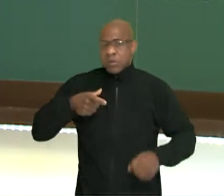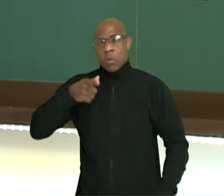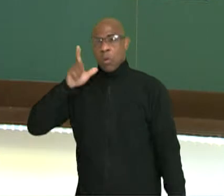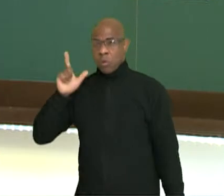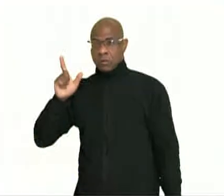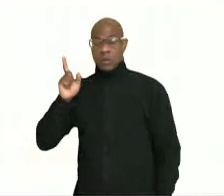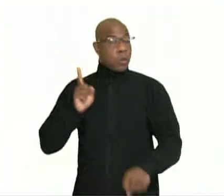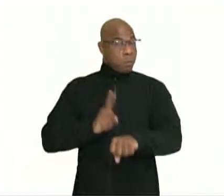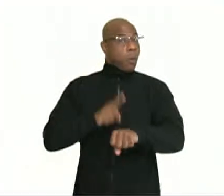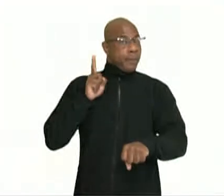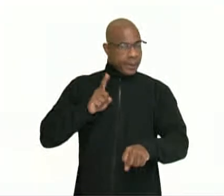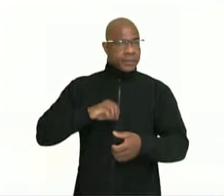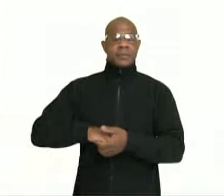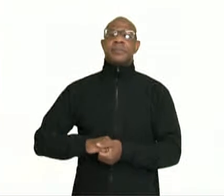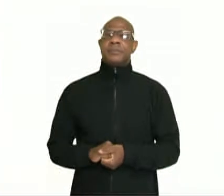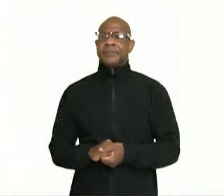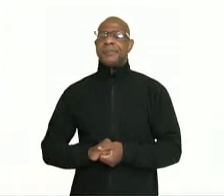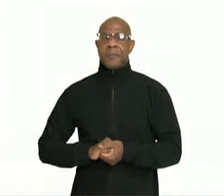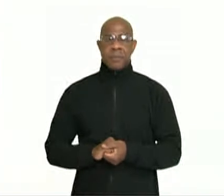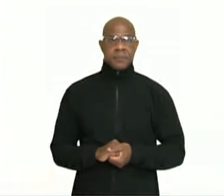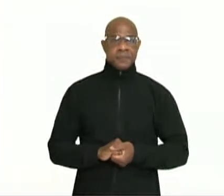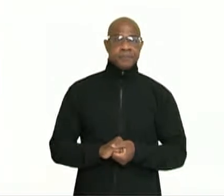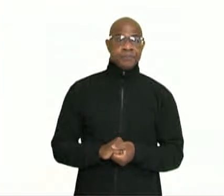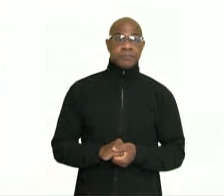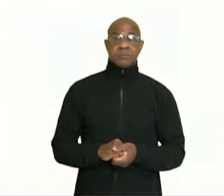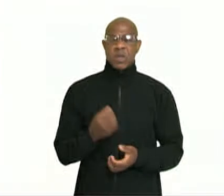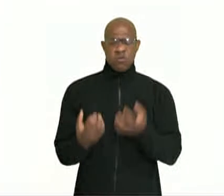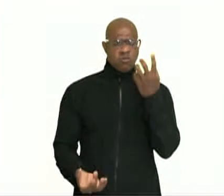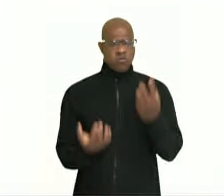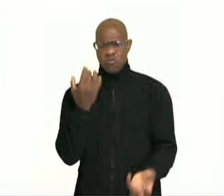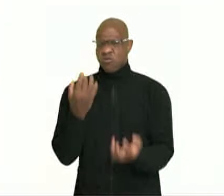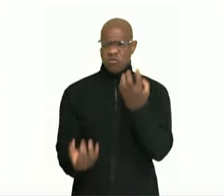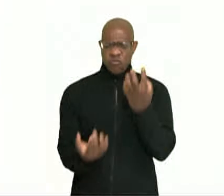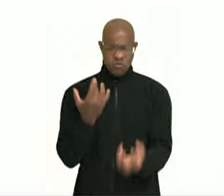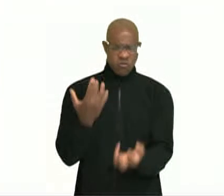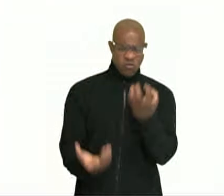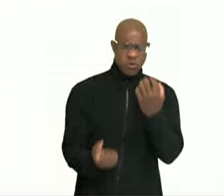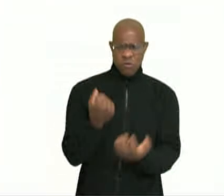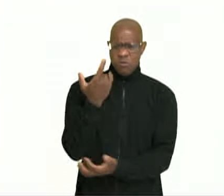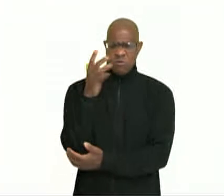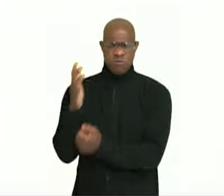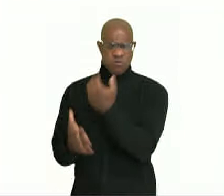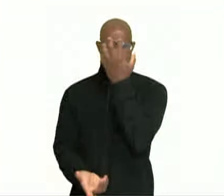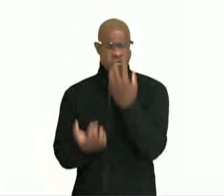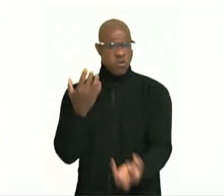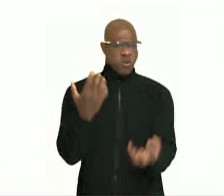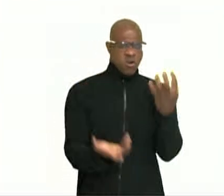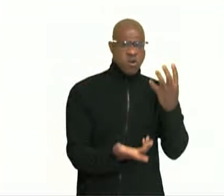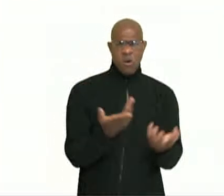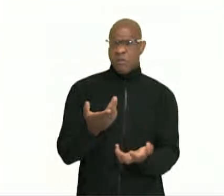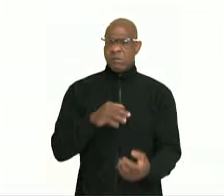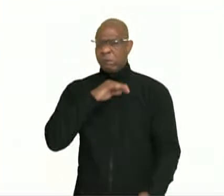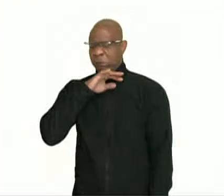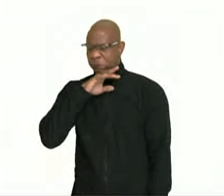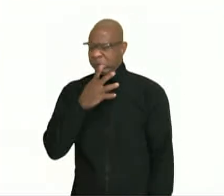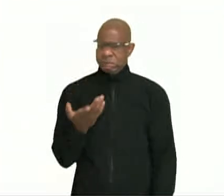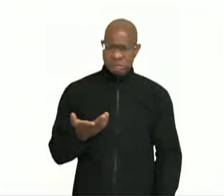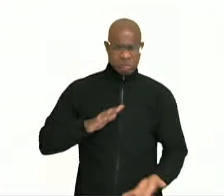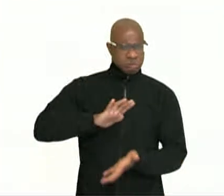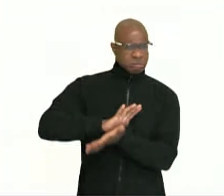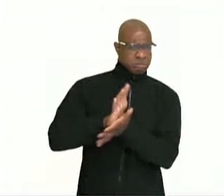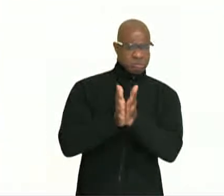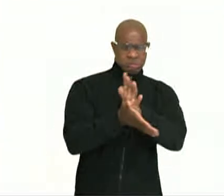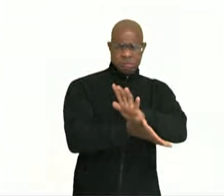naquele momento, chuva torrencial. Incêndios destruidores significam queimadas terríveis,